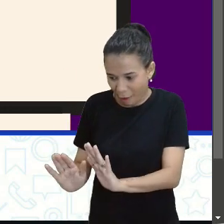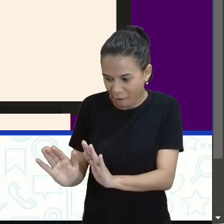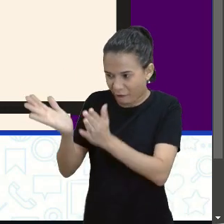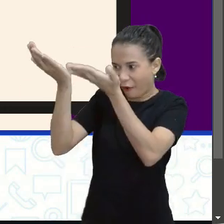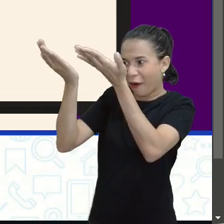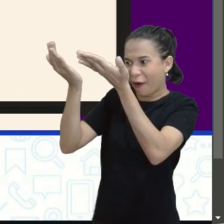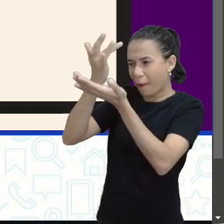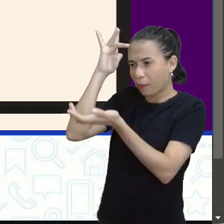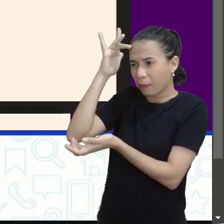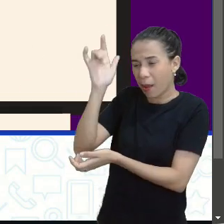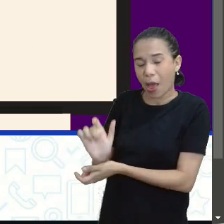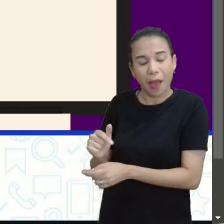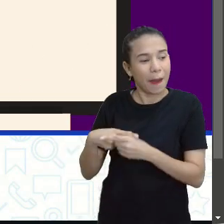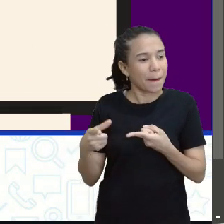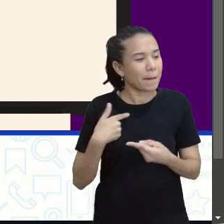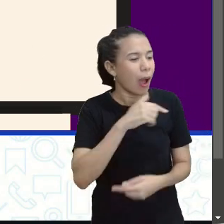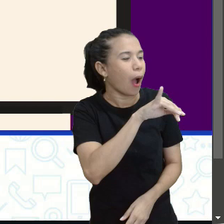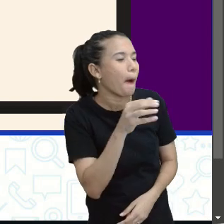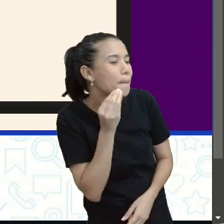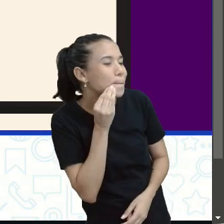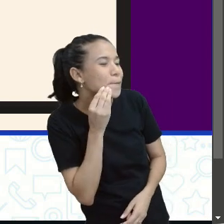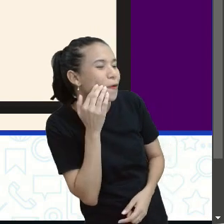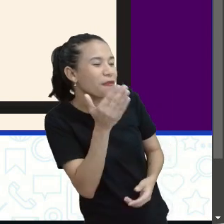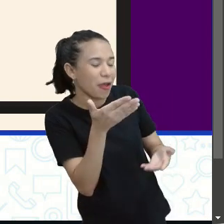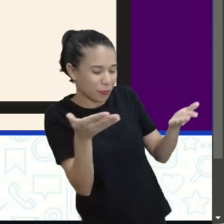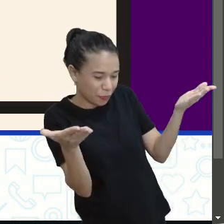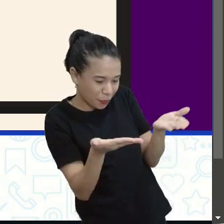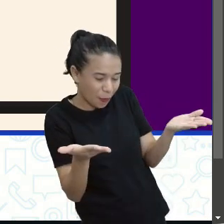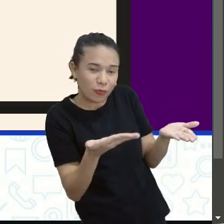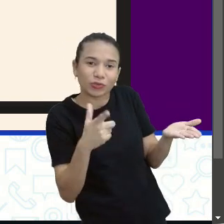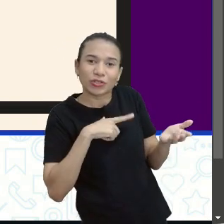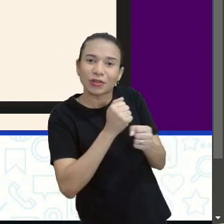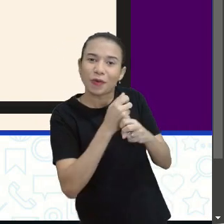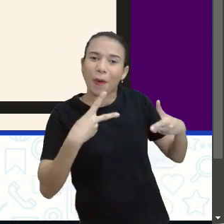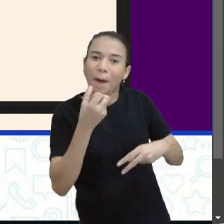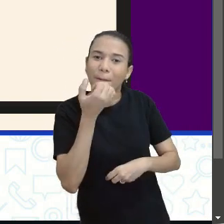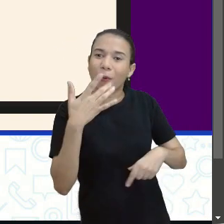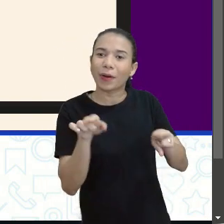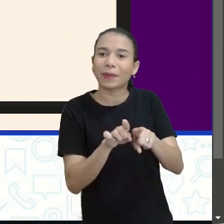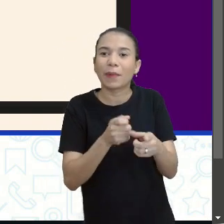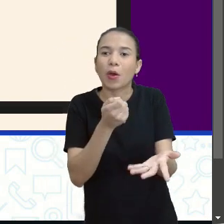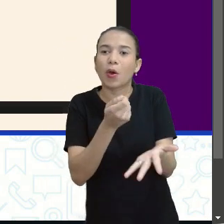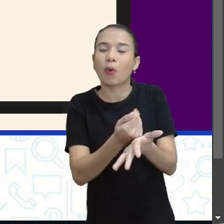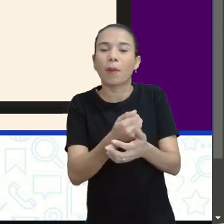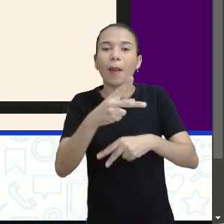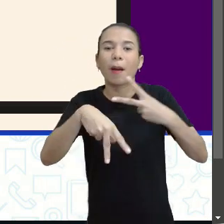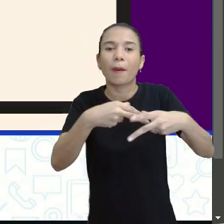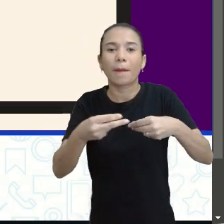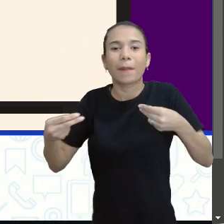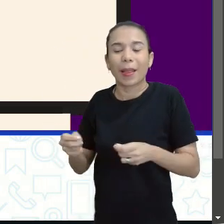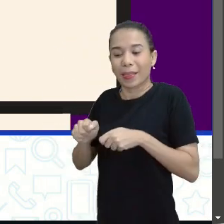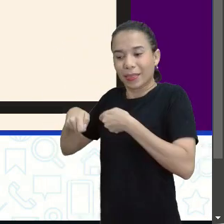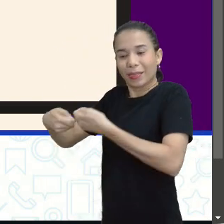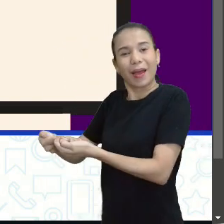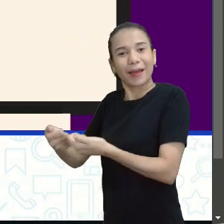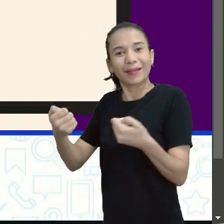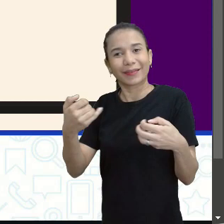pessoa, mas eu posso aproveitar aonde eu estou, onde tem coisas boas, e comprar um presente para ela e entregar dessa